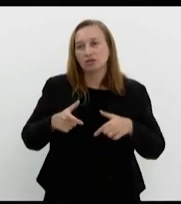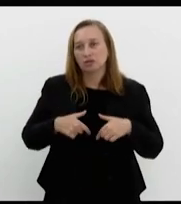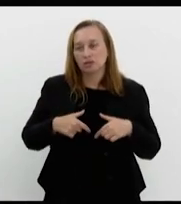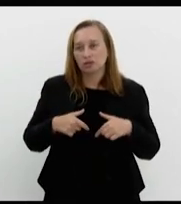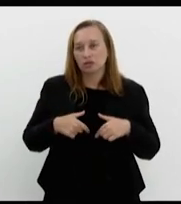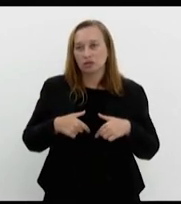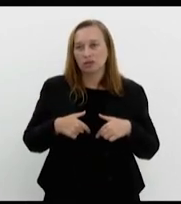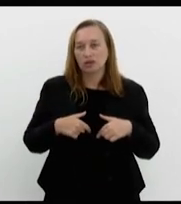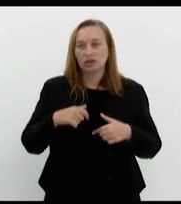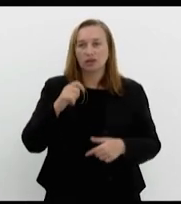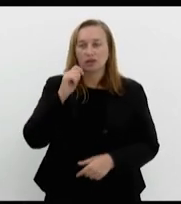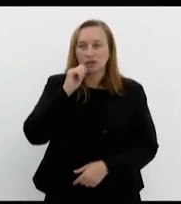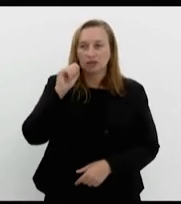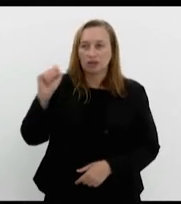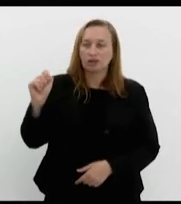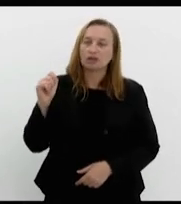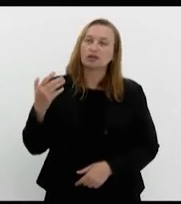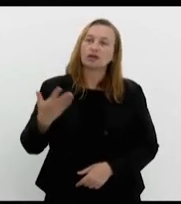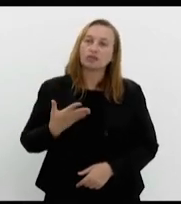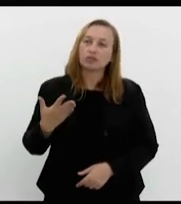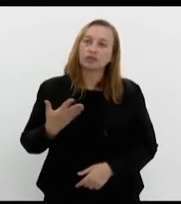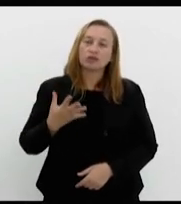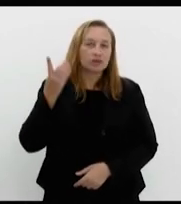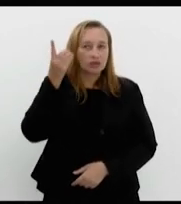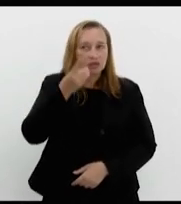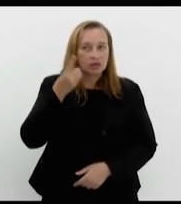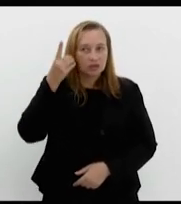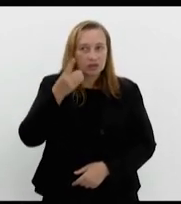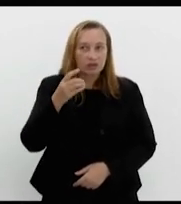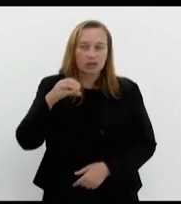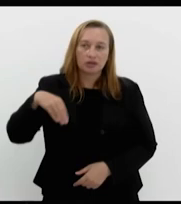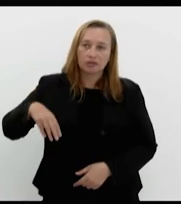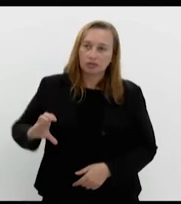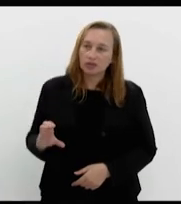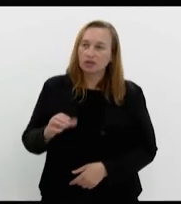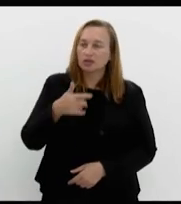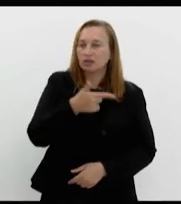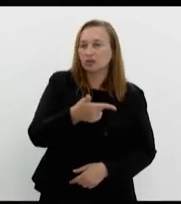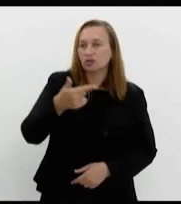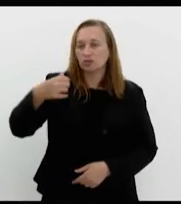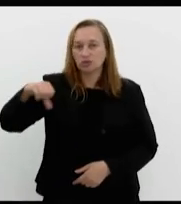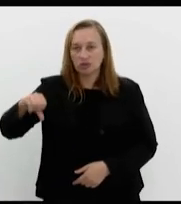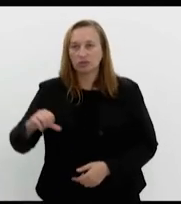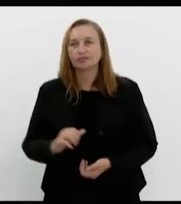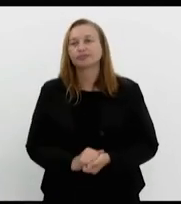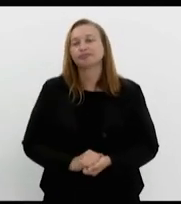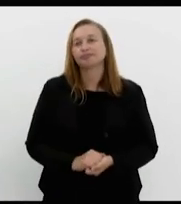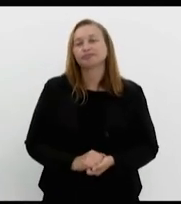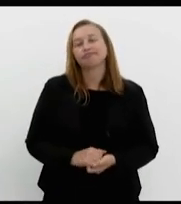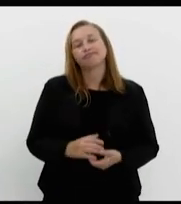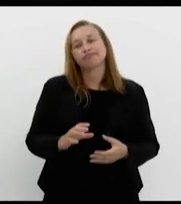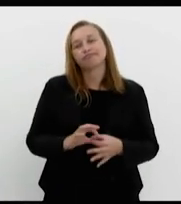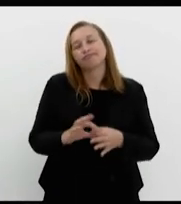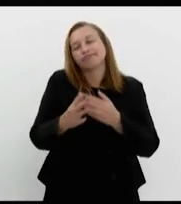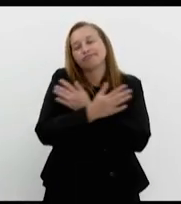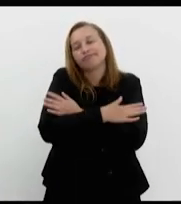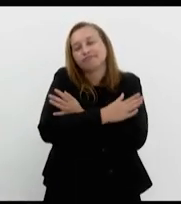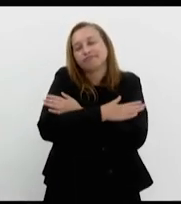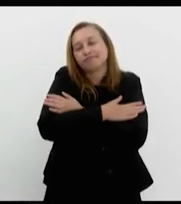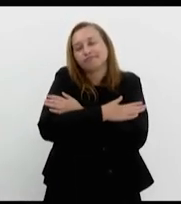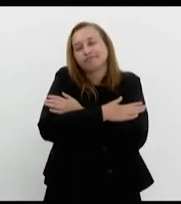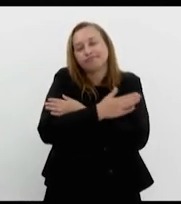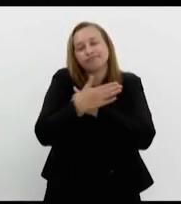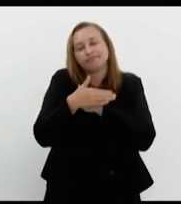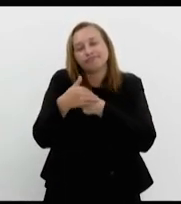autoria do meu nobre colega, deputado Carlos Mink, em 2019. E eu deixo o meu abraço